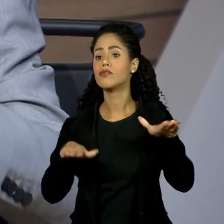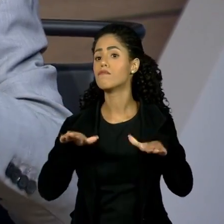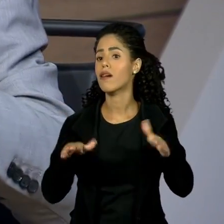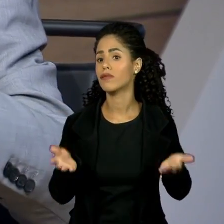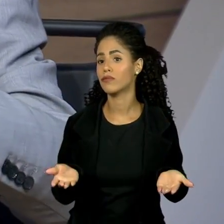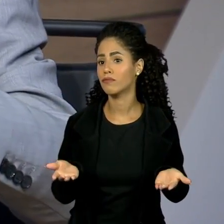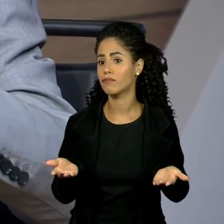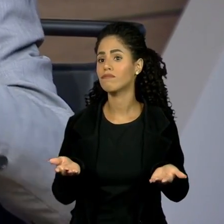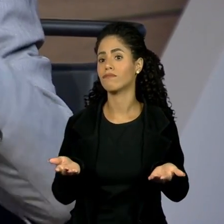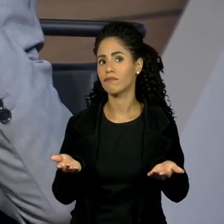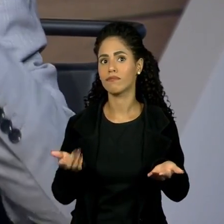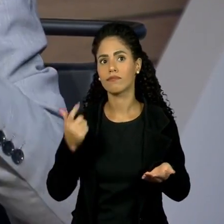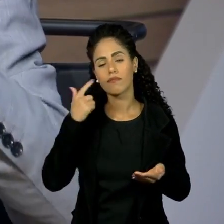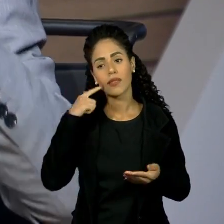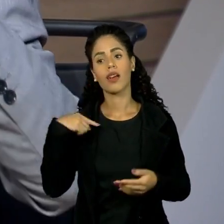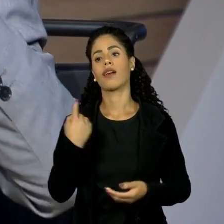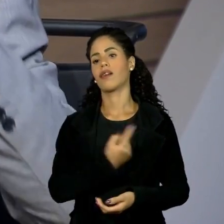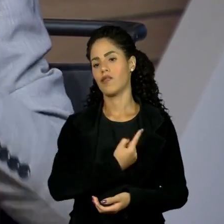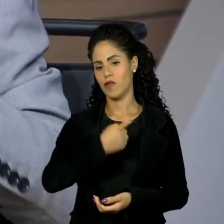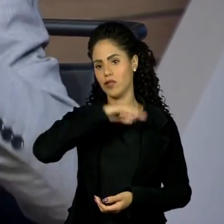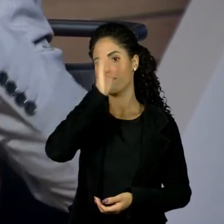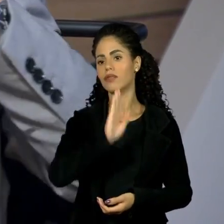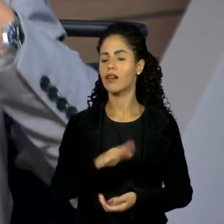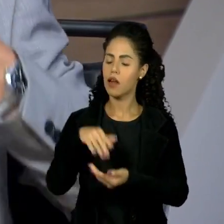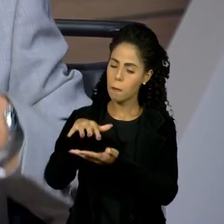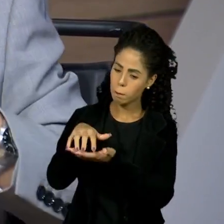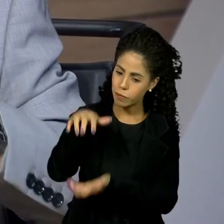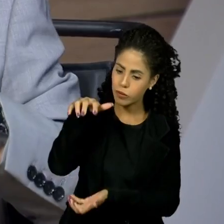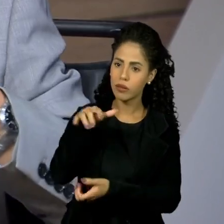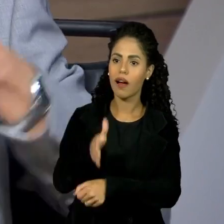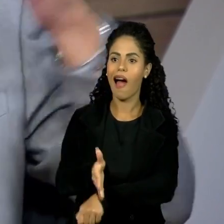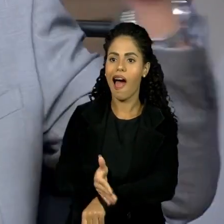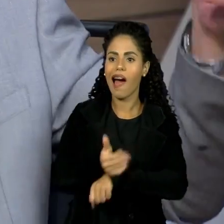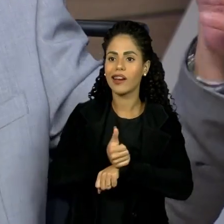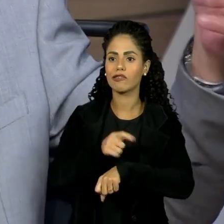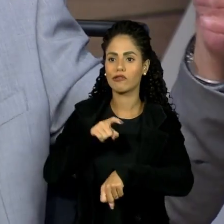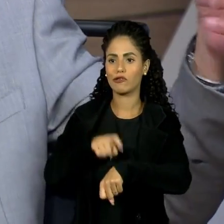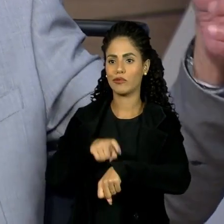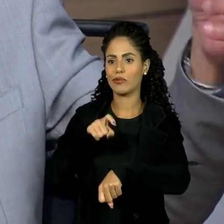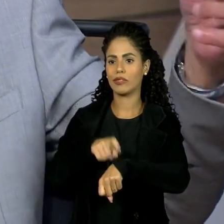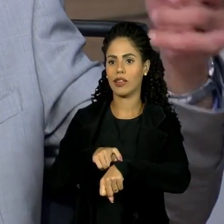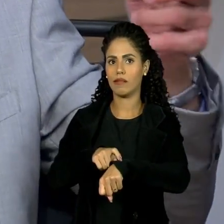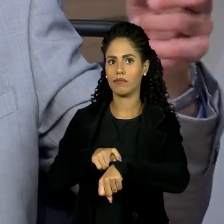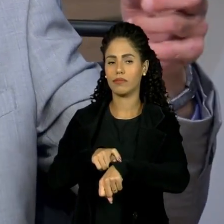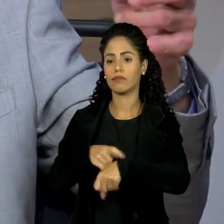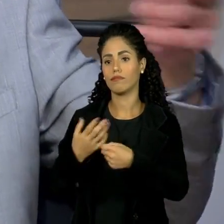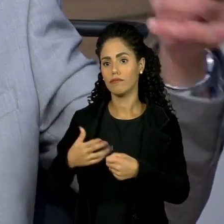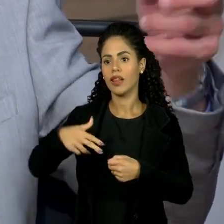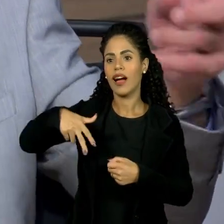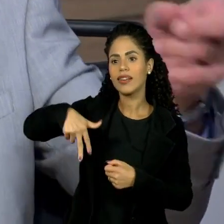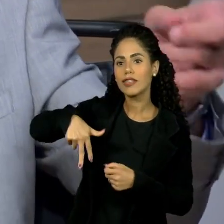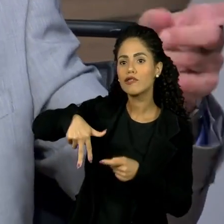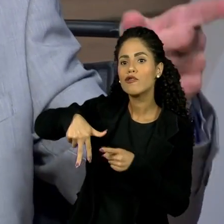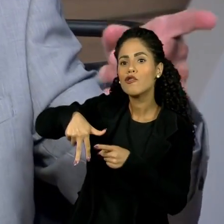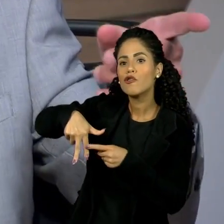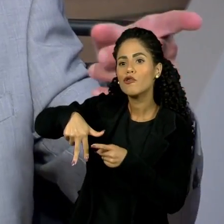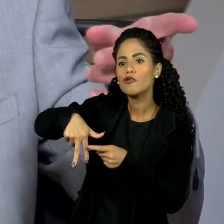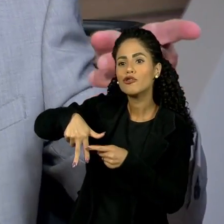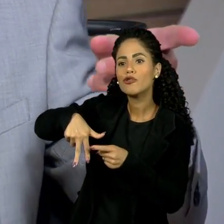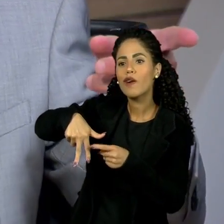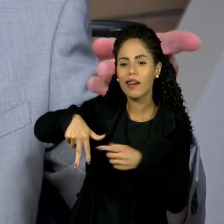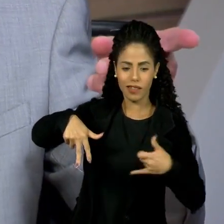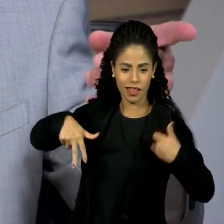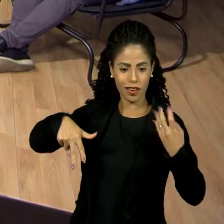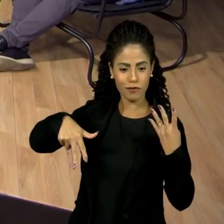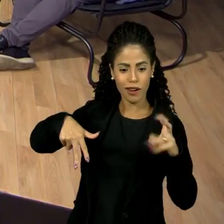acentuar. E o brasileiro envelhece precocemente, com aquele joelhinho, que tem 45 anos, mas não